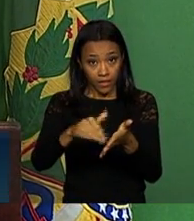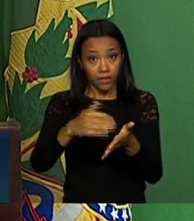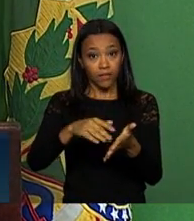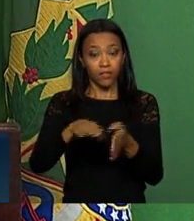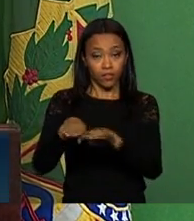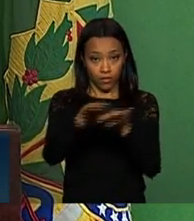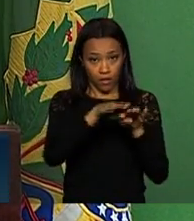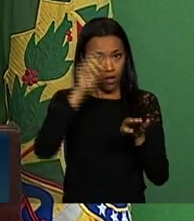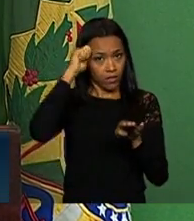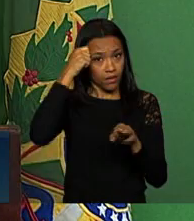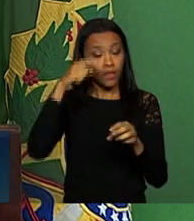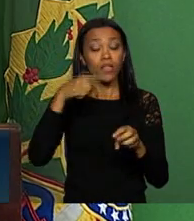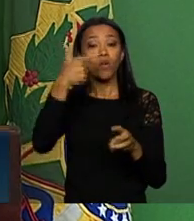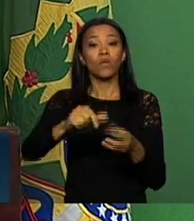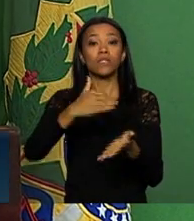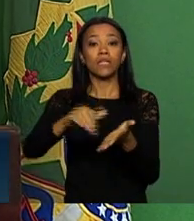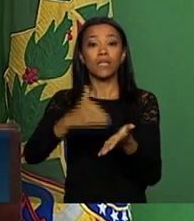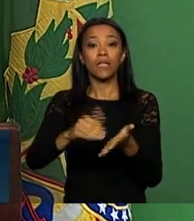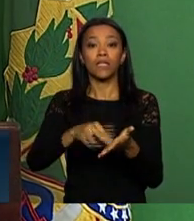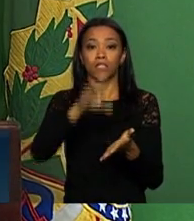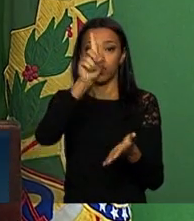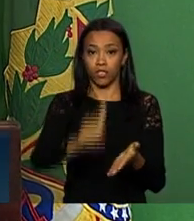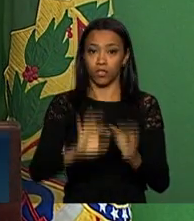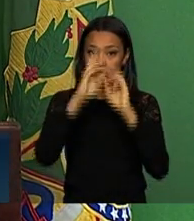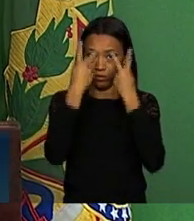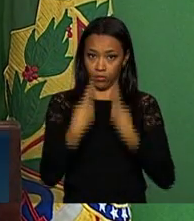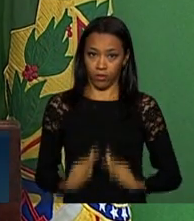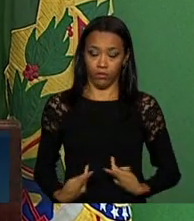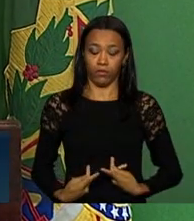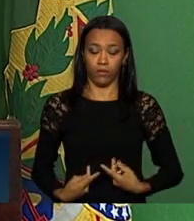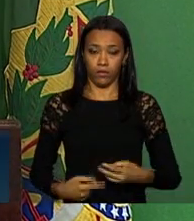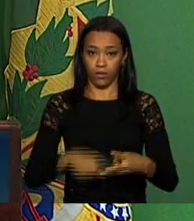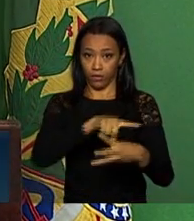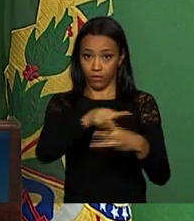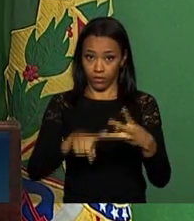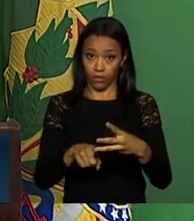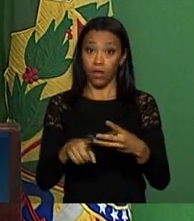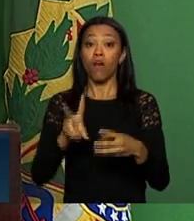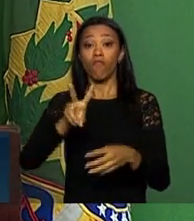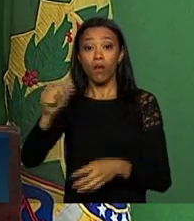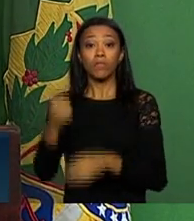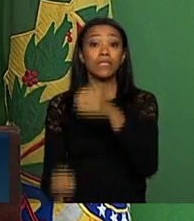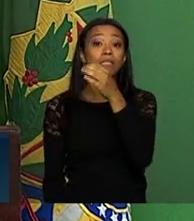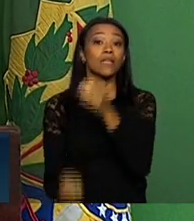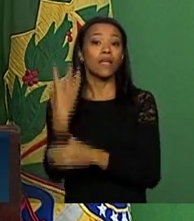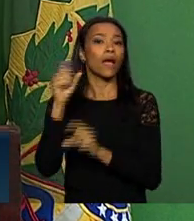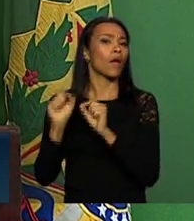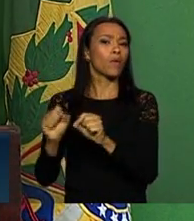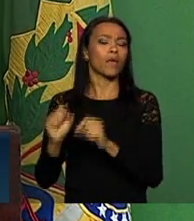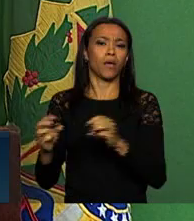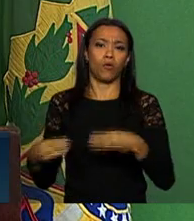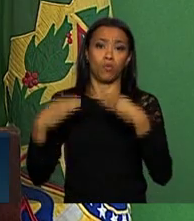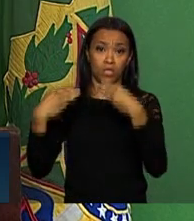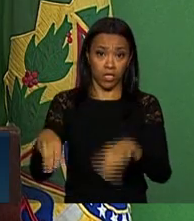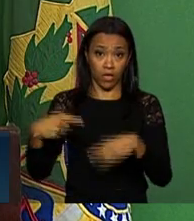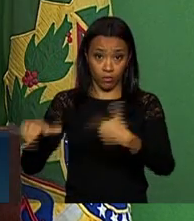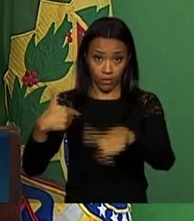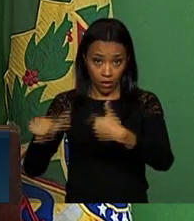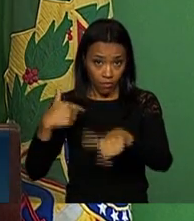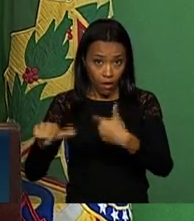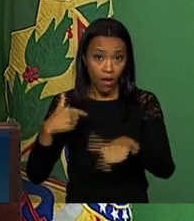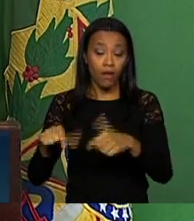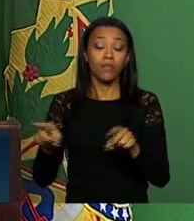racial e a secretaria de direitos humanos criaremos também o Ministério do Trabalho da Previdência